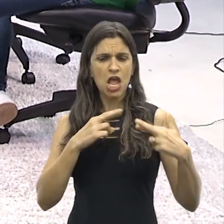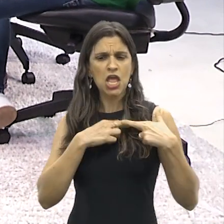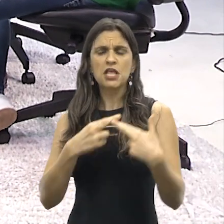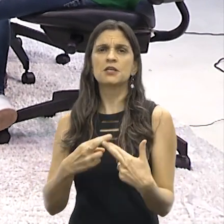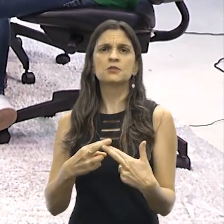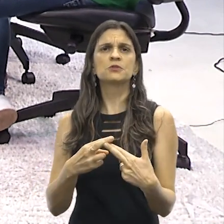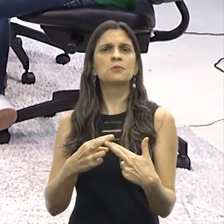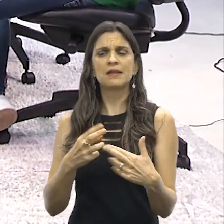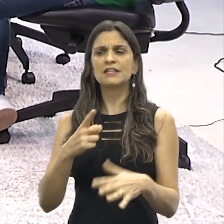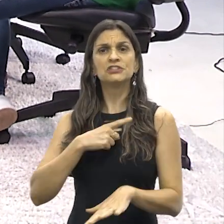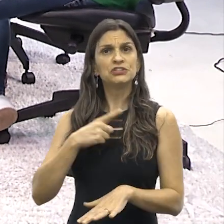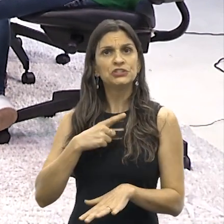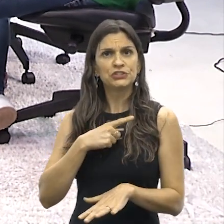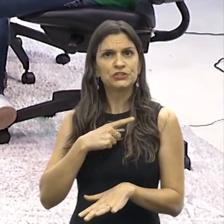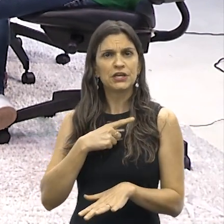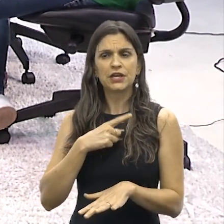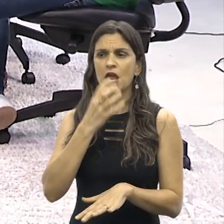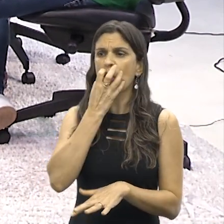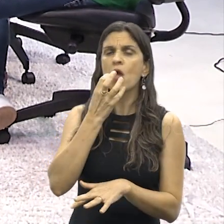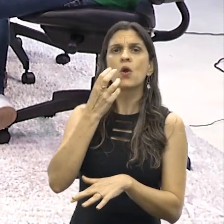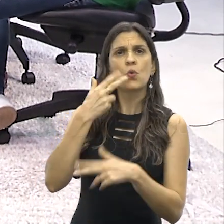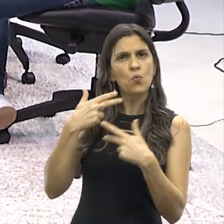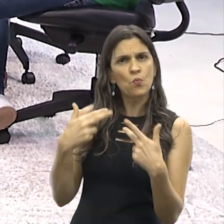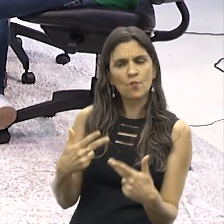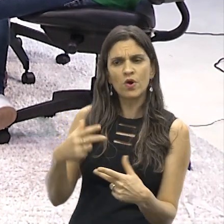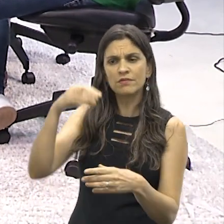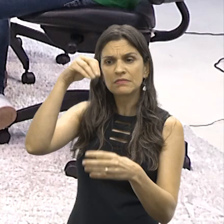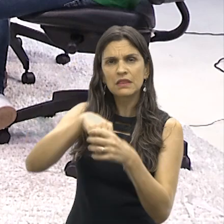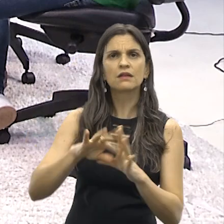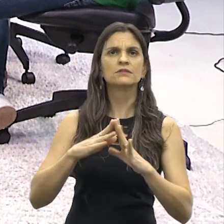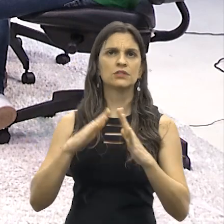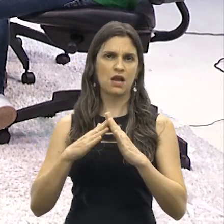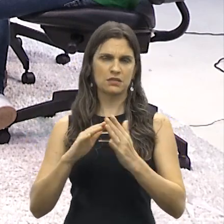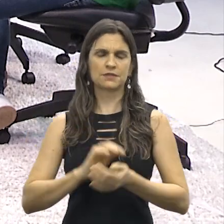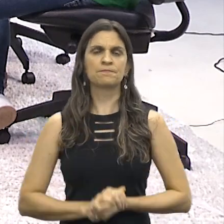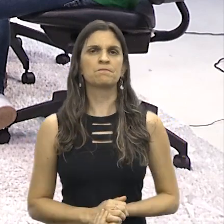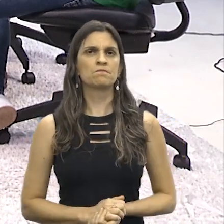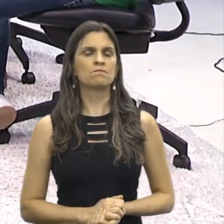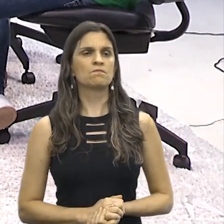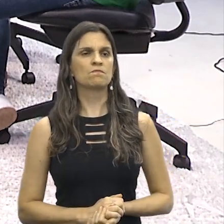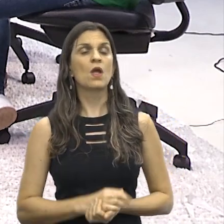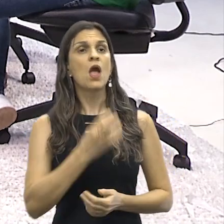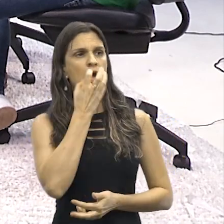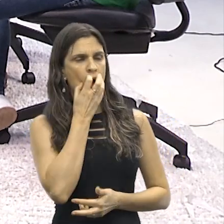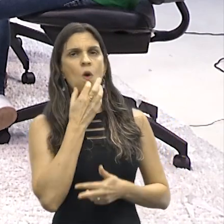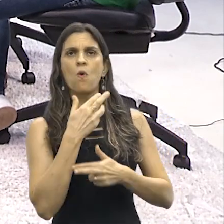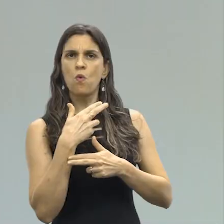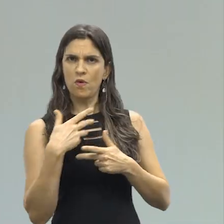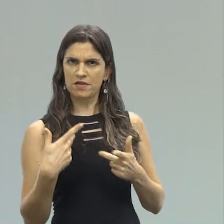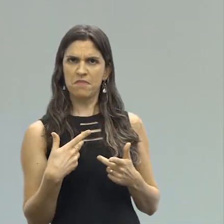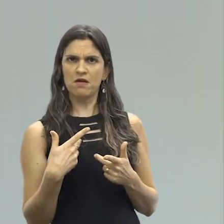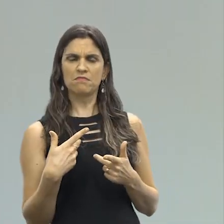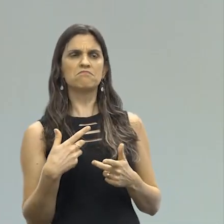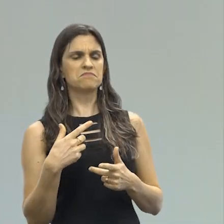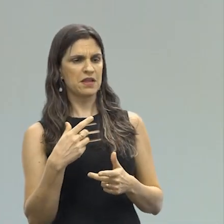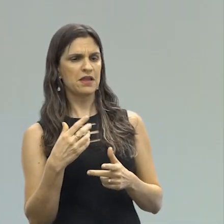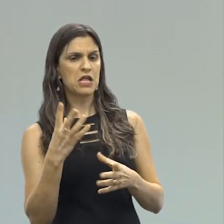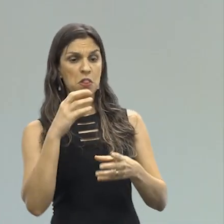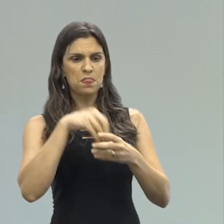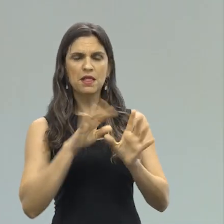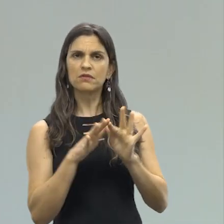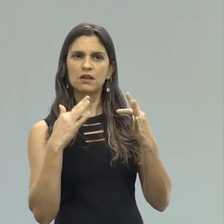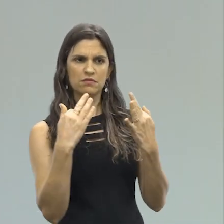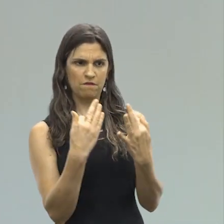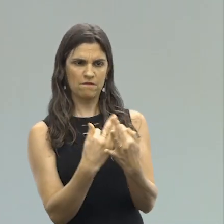casa? Dai, olha, hoje o animal ele é tido juridicamente, inclusive, como um membro da família. Hoje o conceito jurídico de